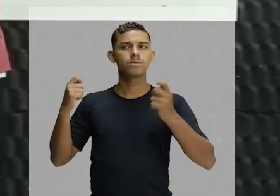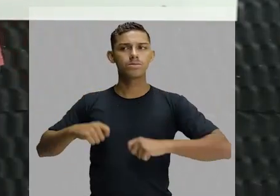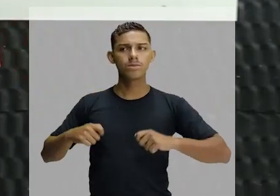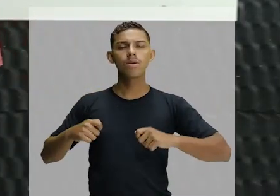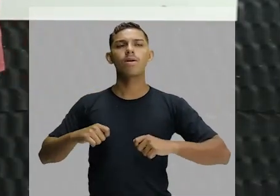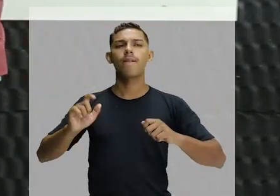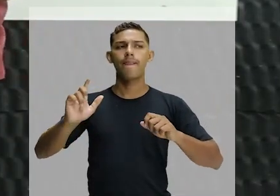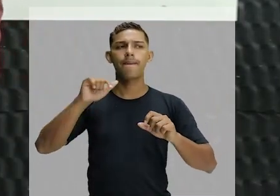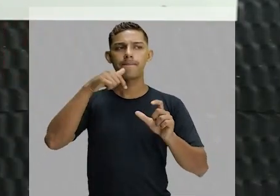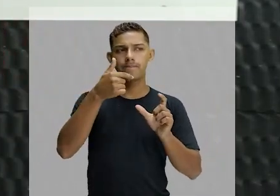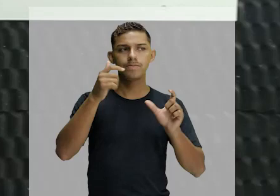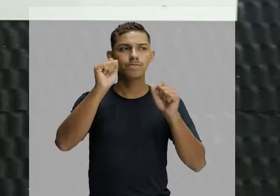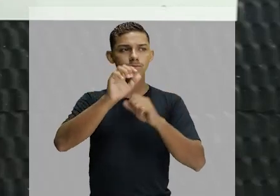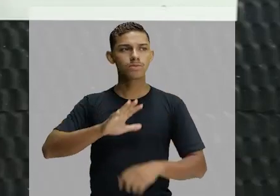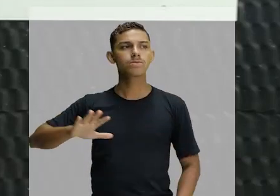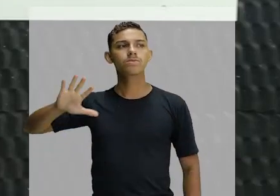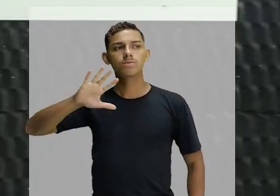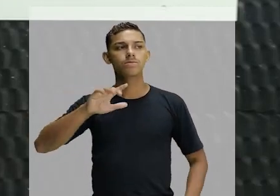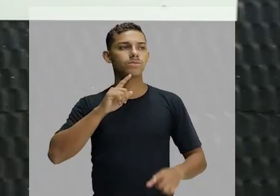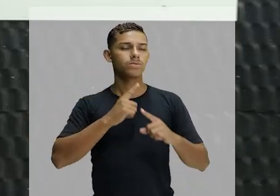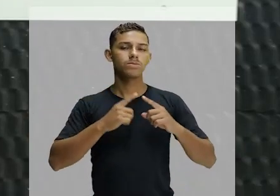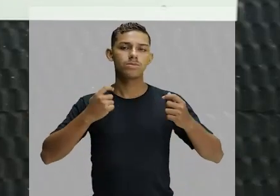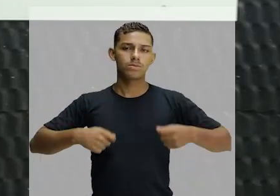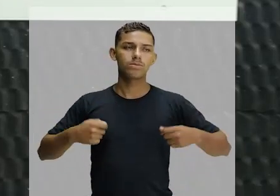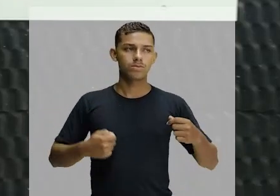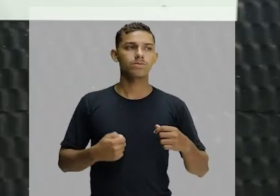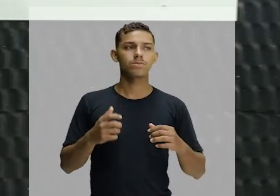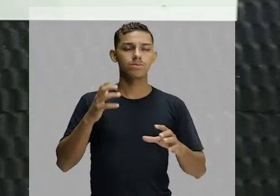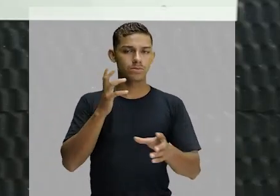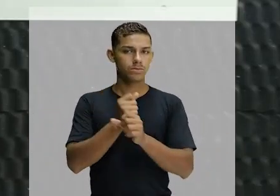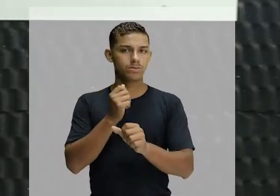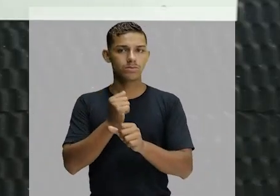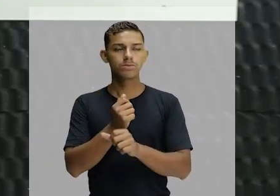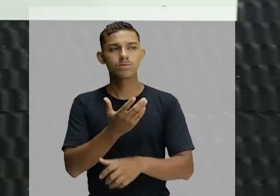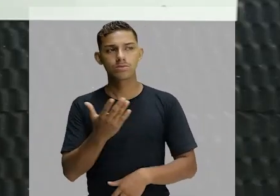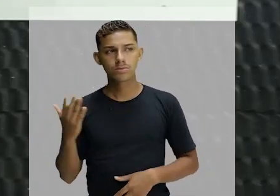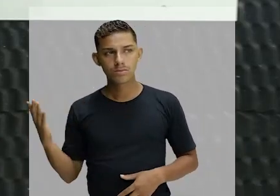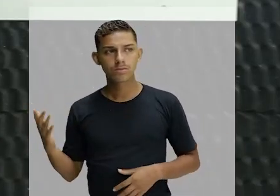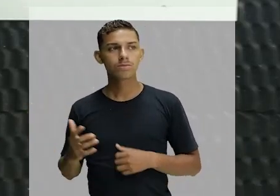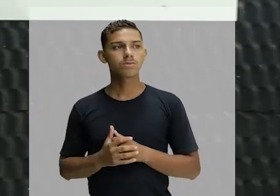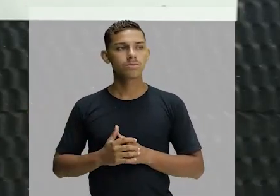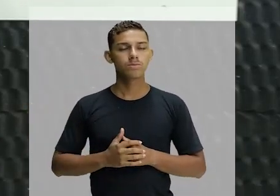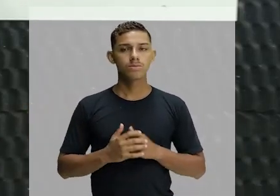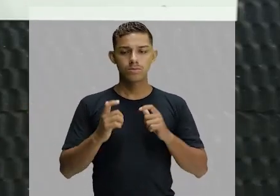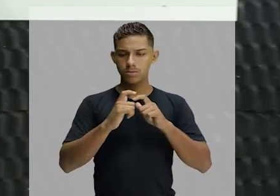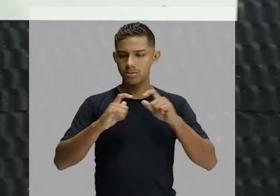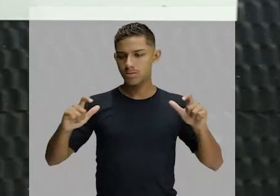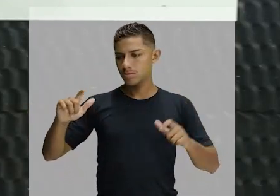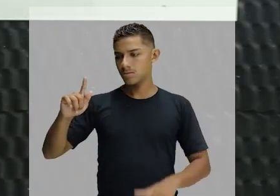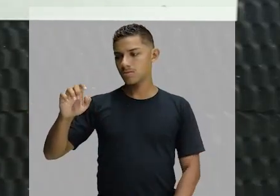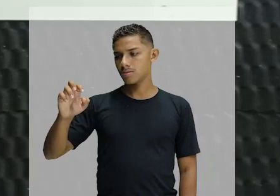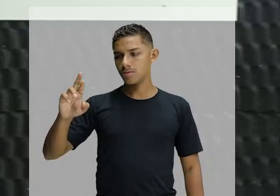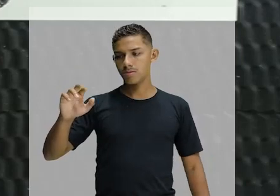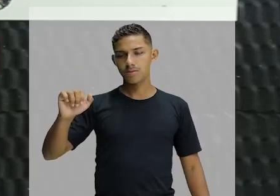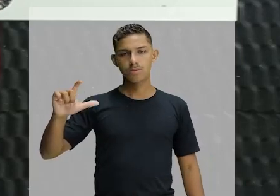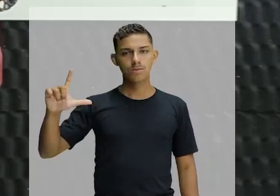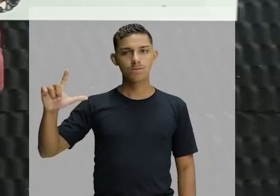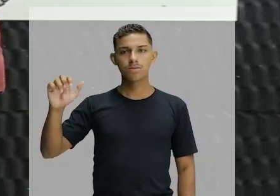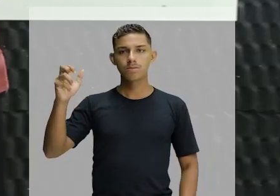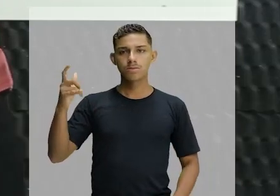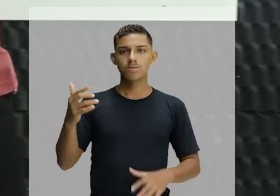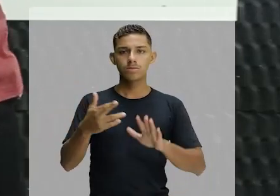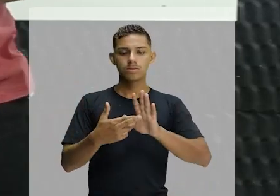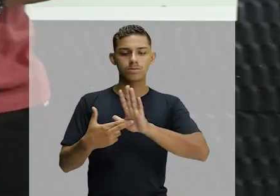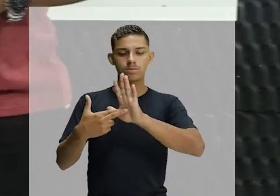da circunferência. Basta desenvolver esses cálculos aqui. Mas isso aqui já é uma forma de você representar